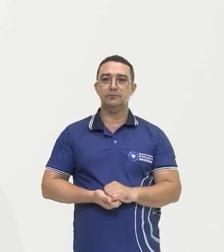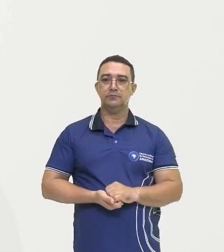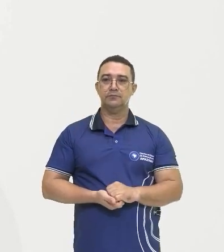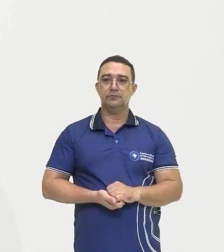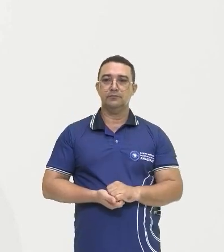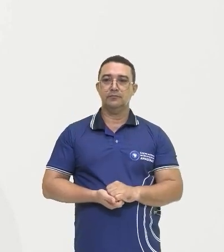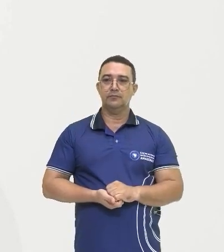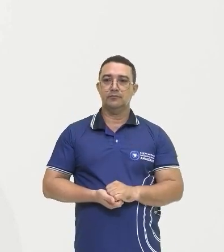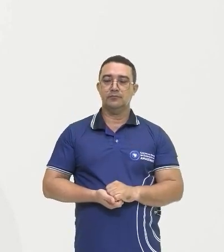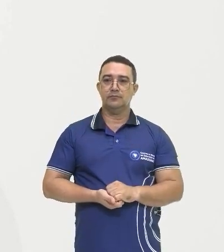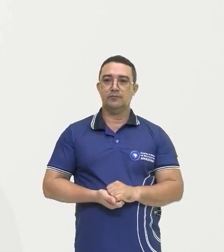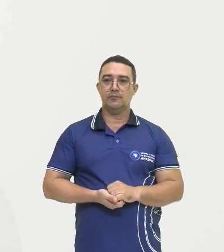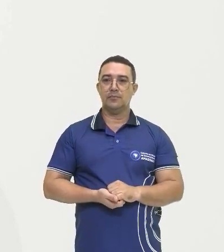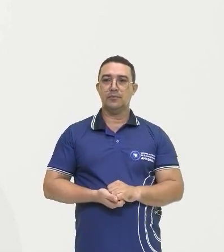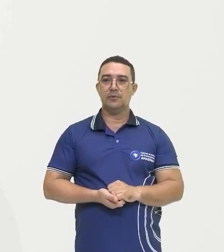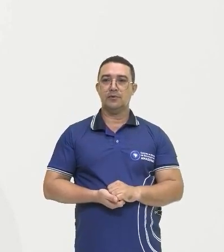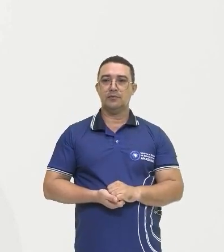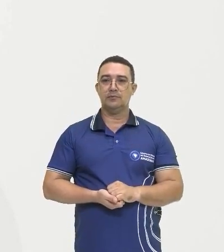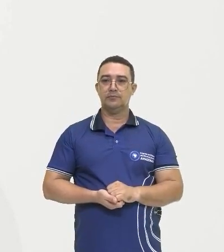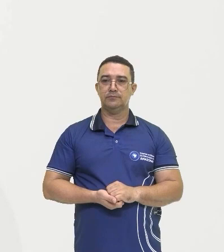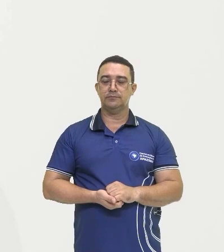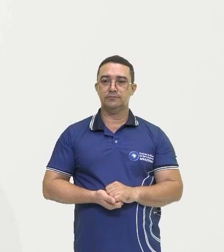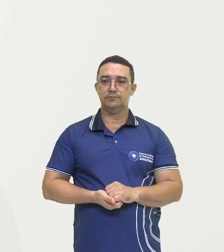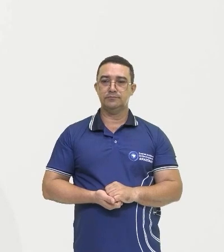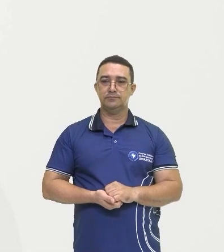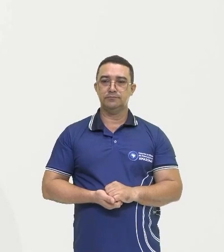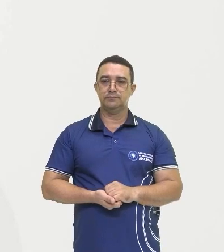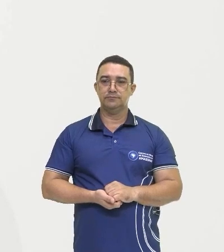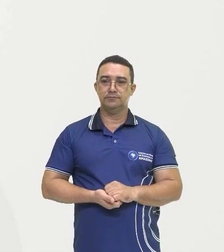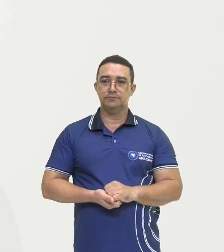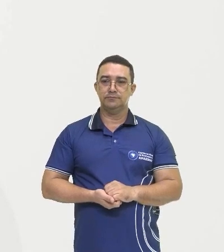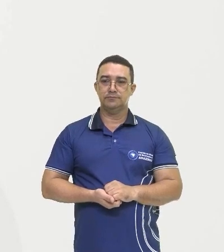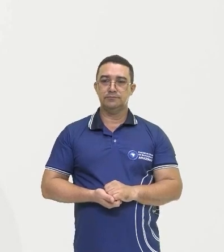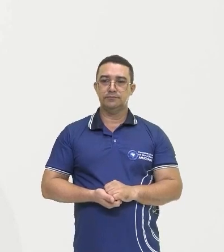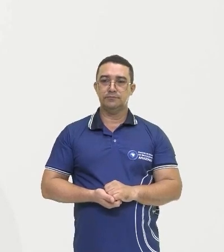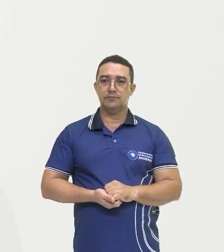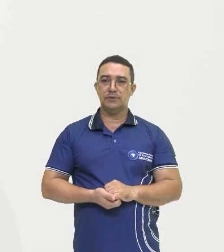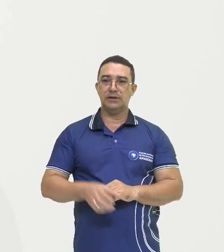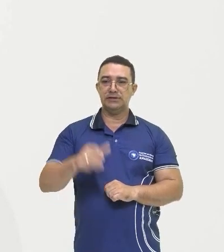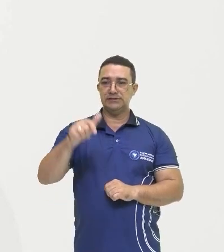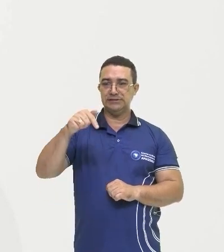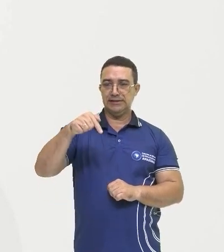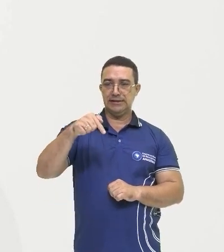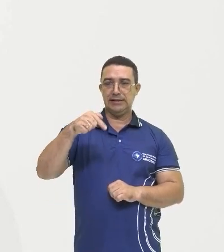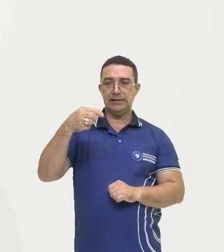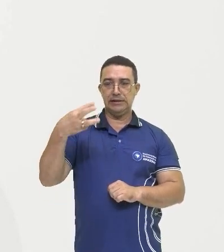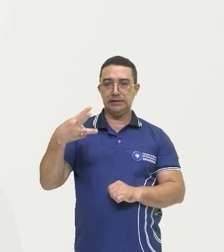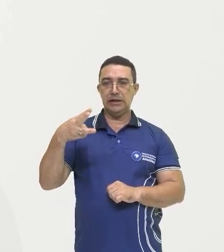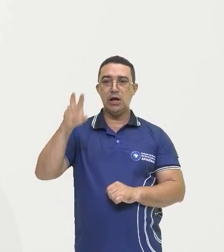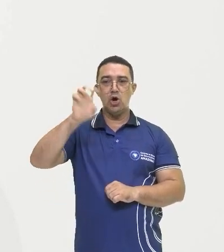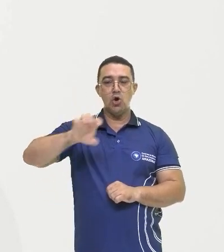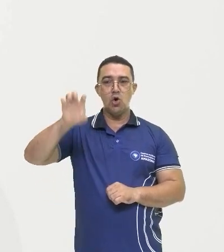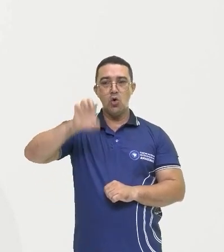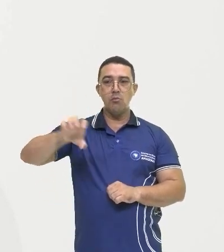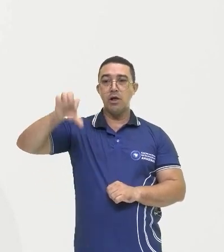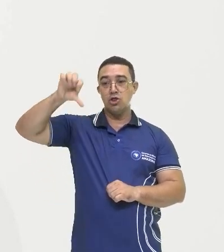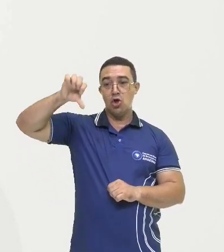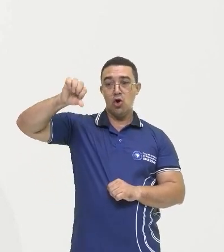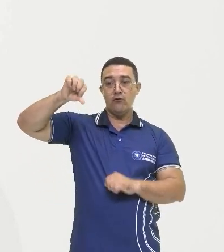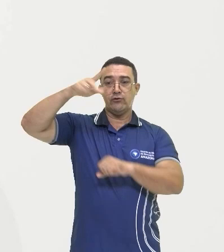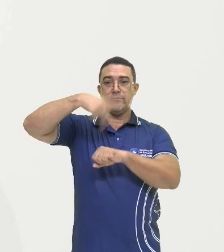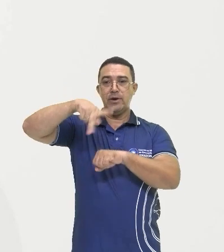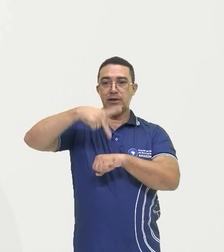a França, a Itália, a Alemanha, dentre outros. A gente tem em 73 a Europa dos 9, e aí entra,